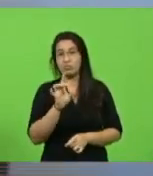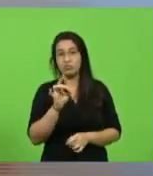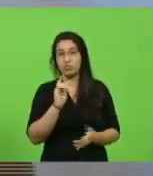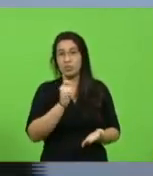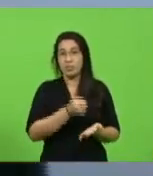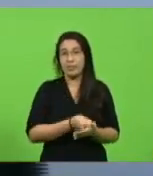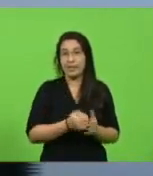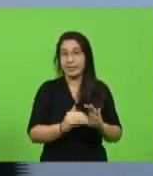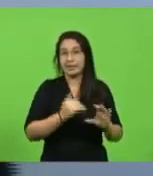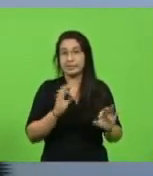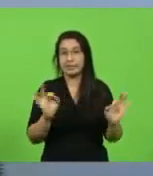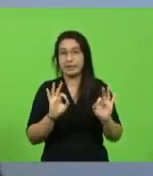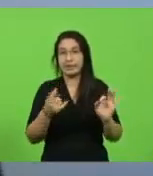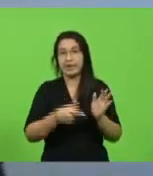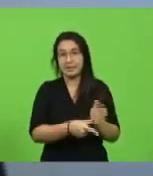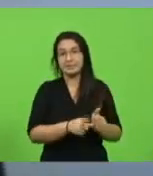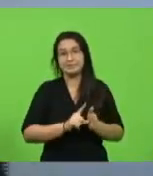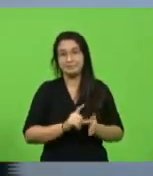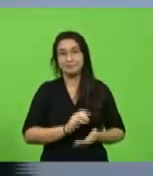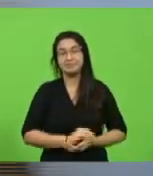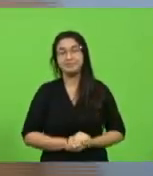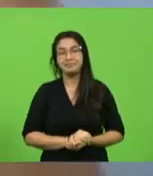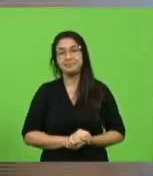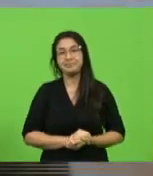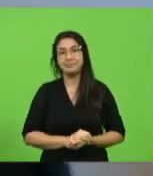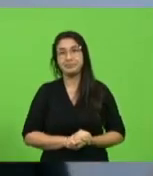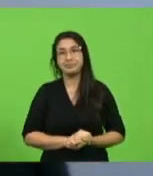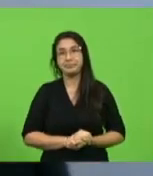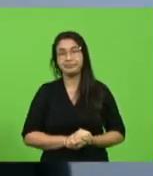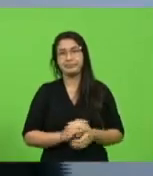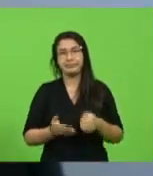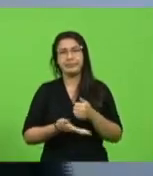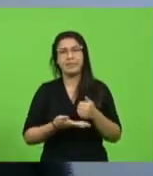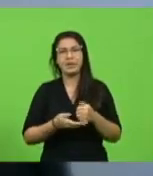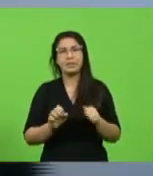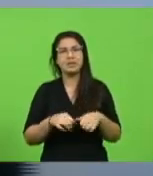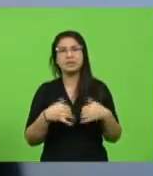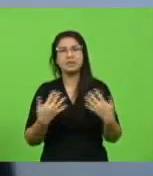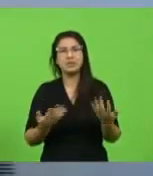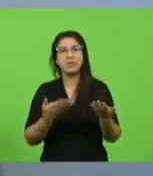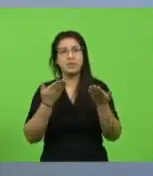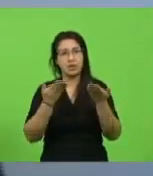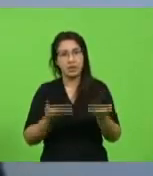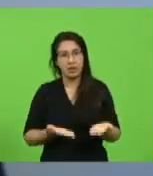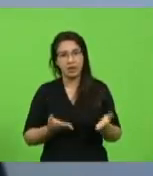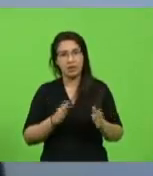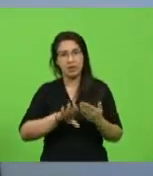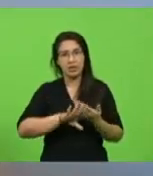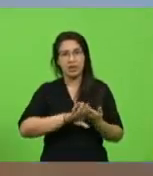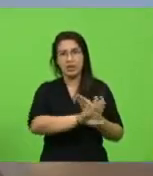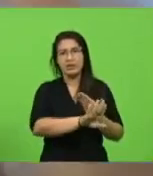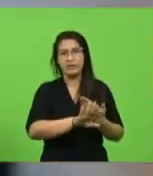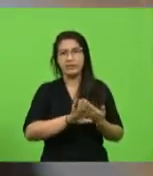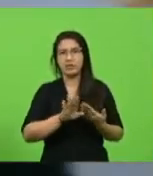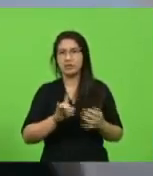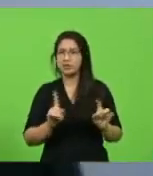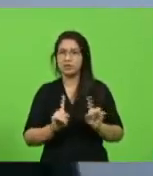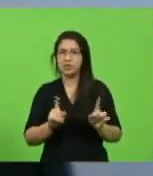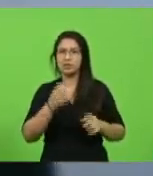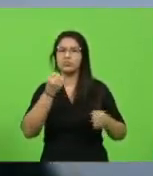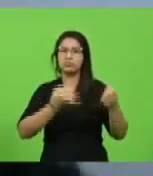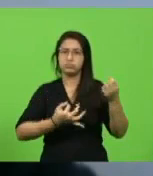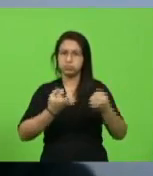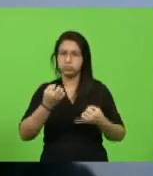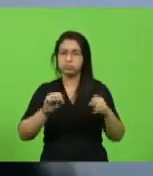que é pagar antecipadamente. Com qual fundamento esta confissão poderia ser afastada? Ela diz com